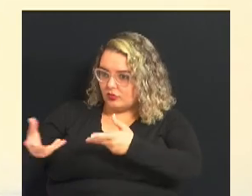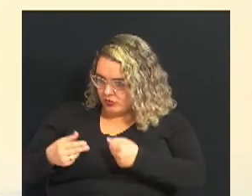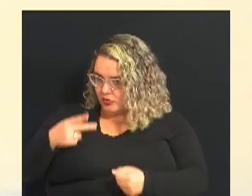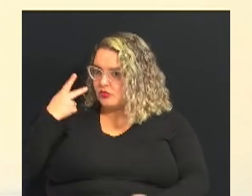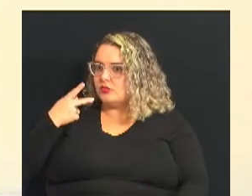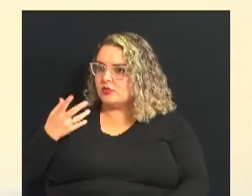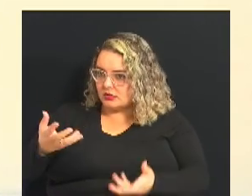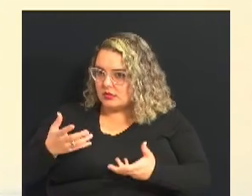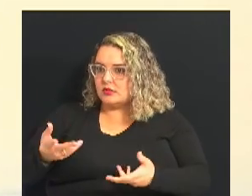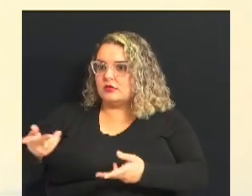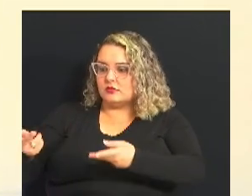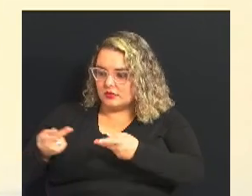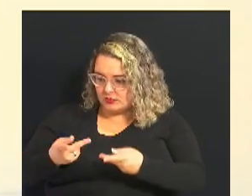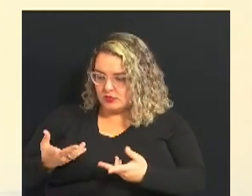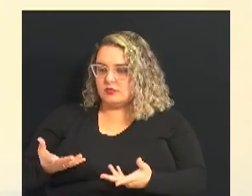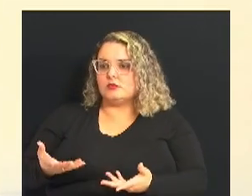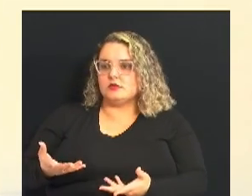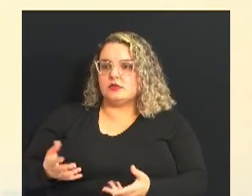visita, né?